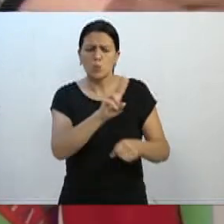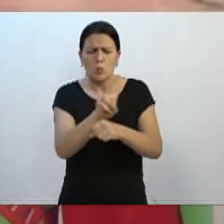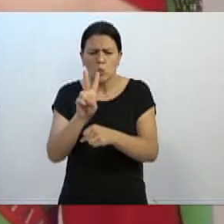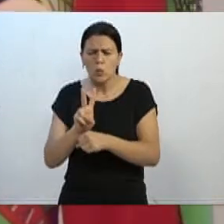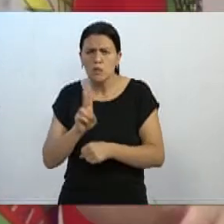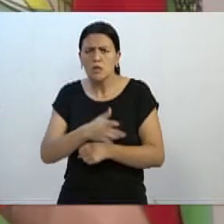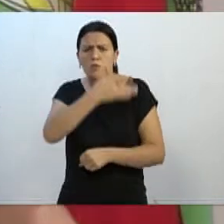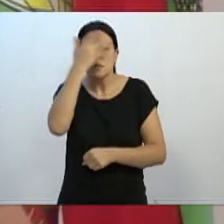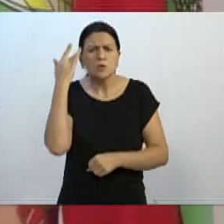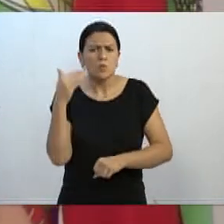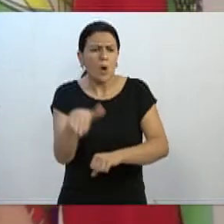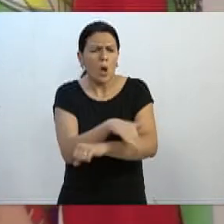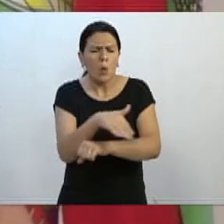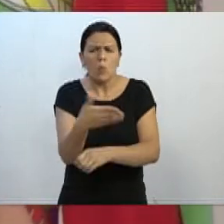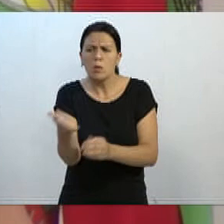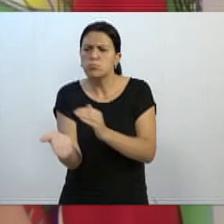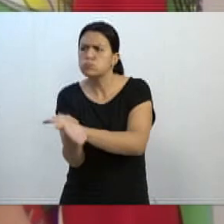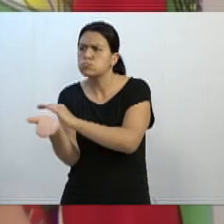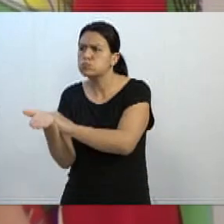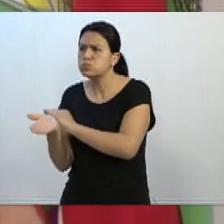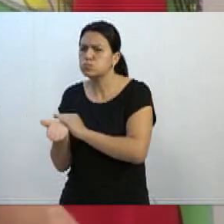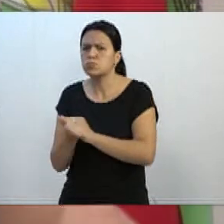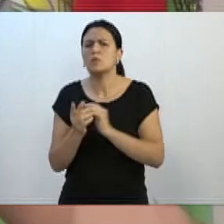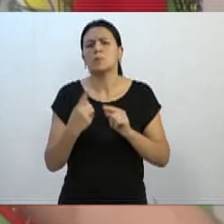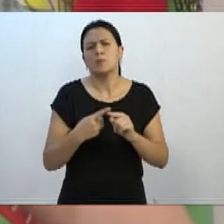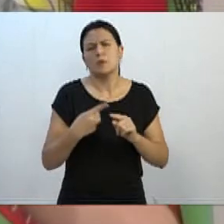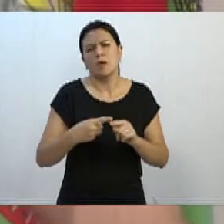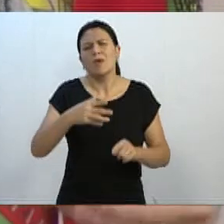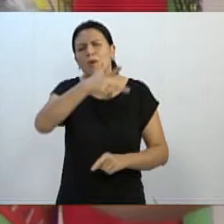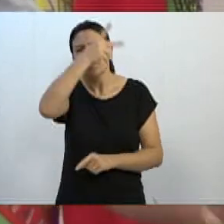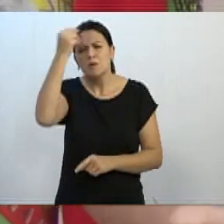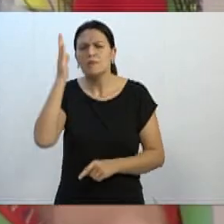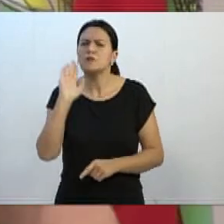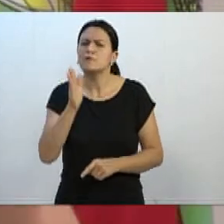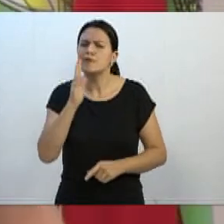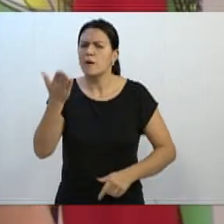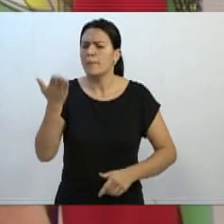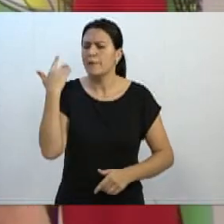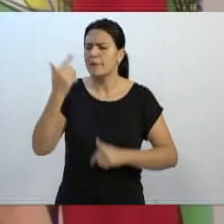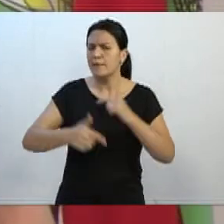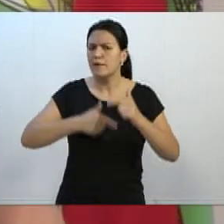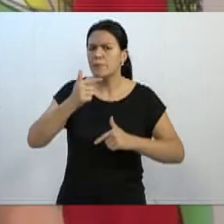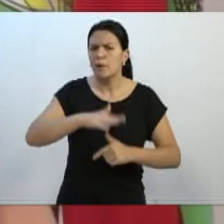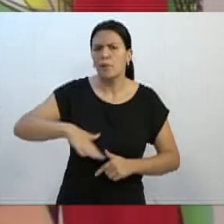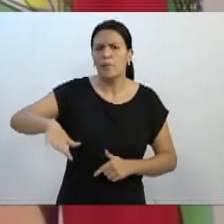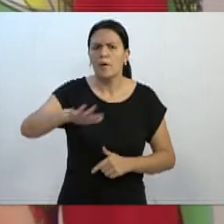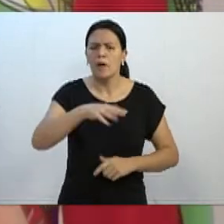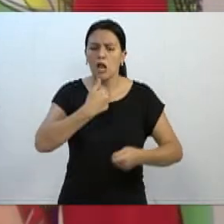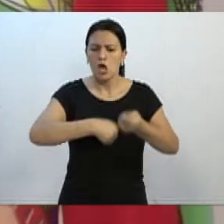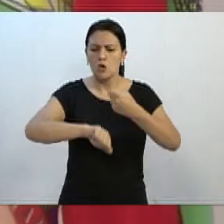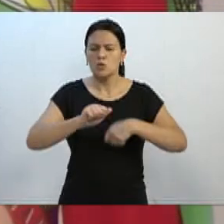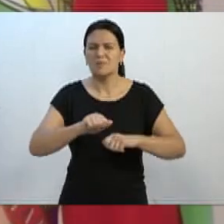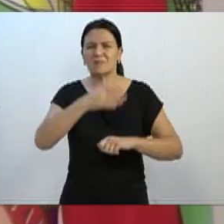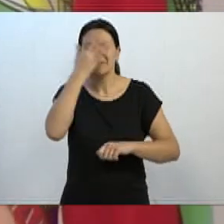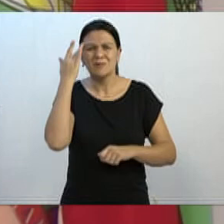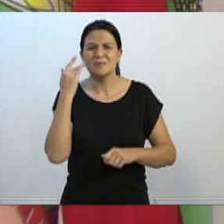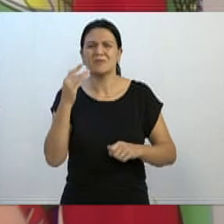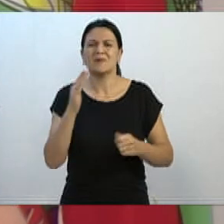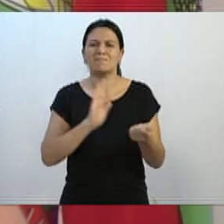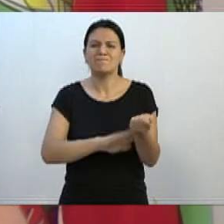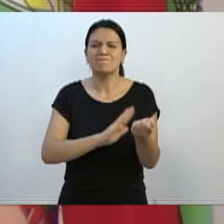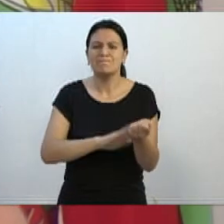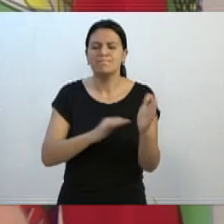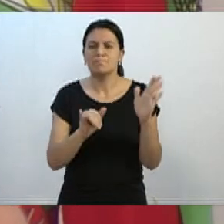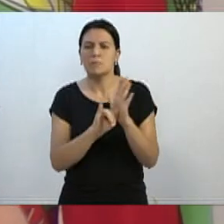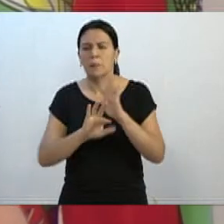vem de um setor econômico que preza pela vida das pessoas, cuidado, ampara as pessoas que são dependentes químicos, etc.